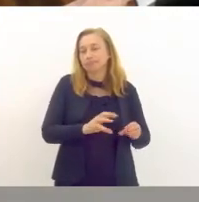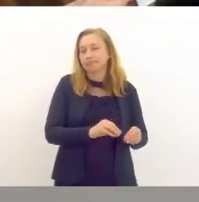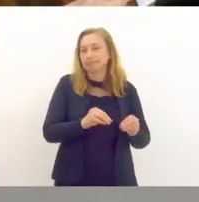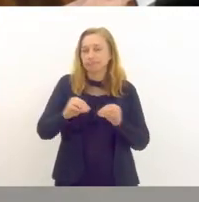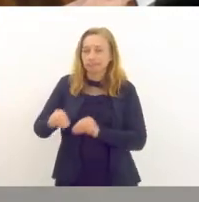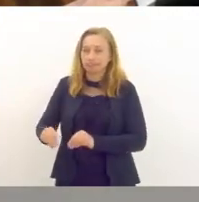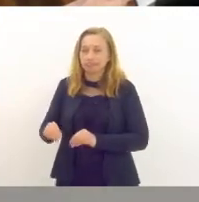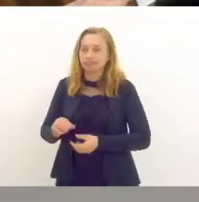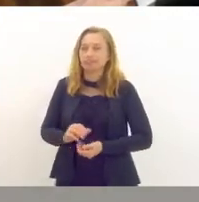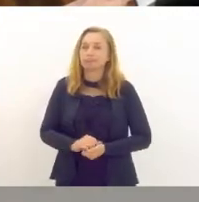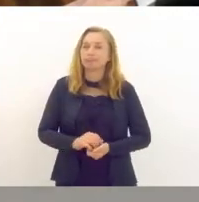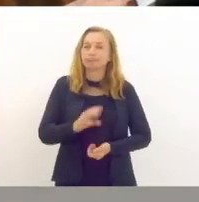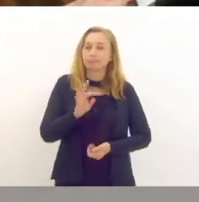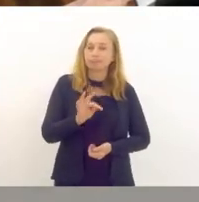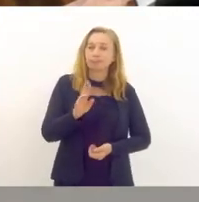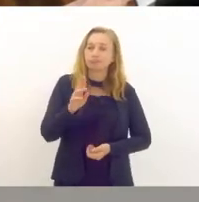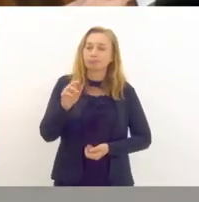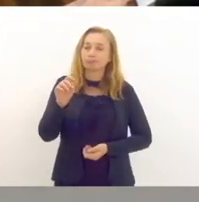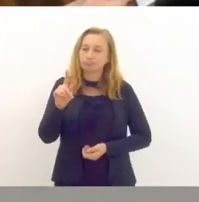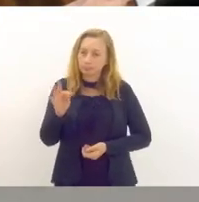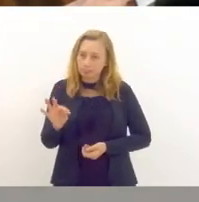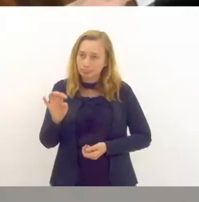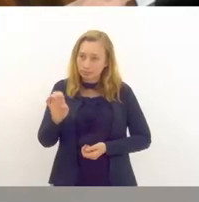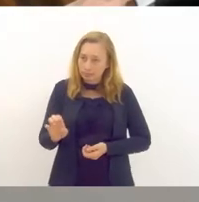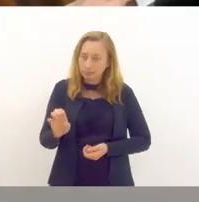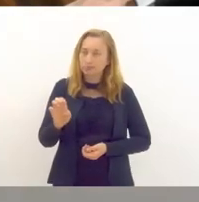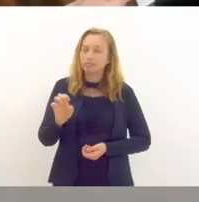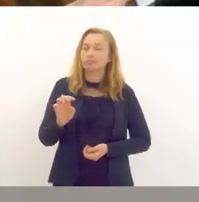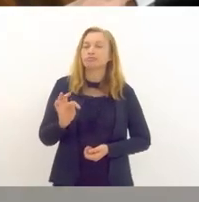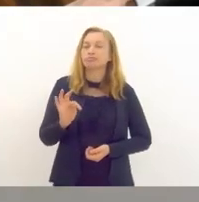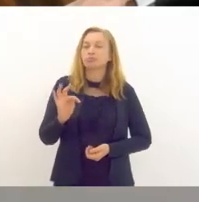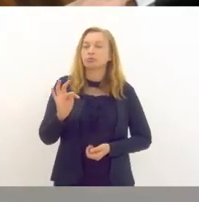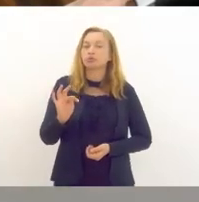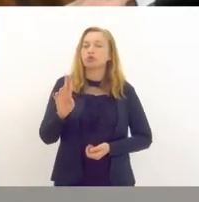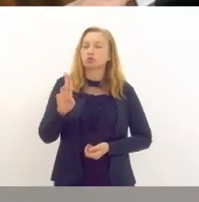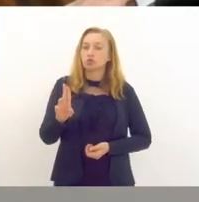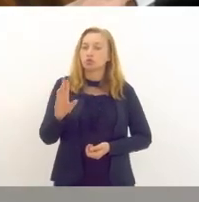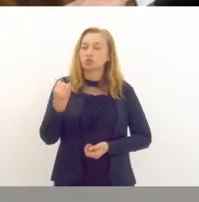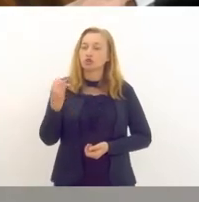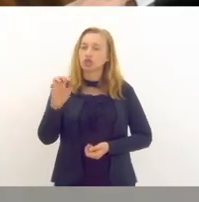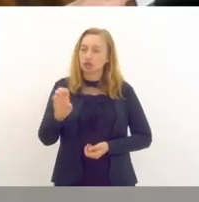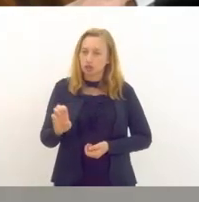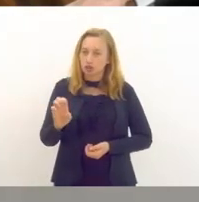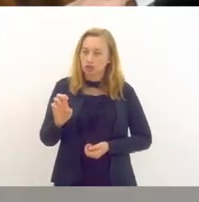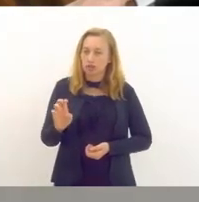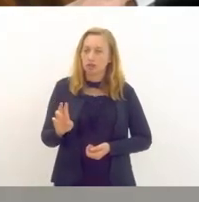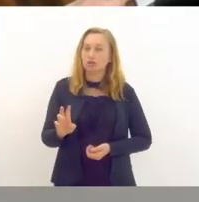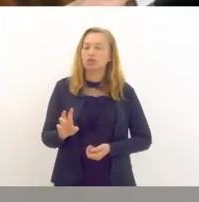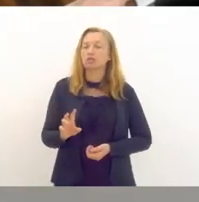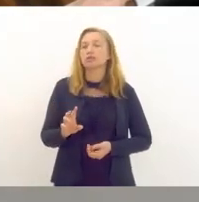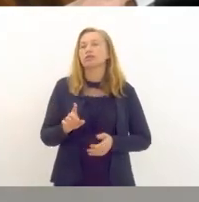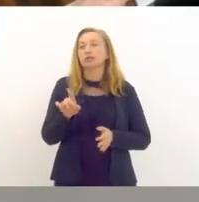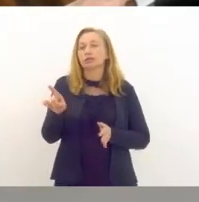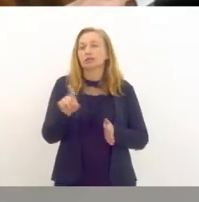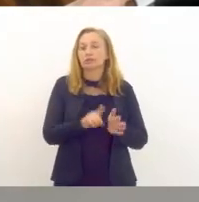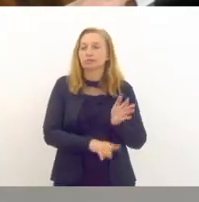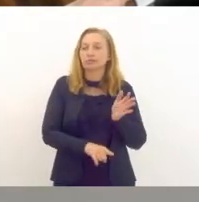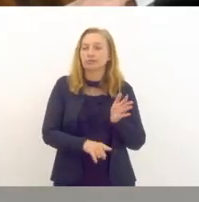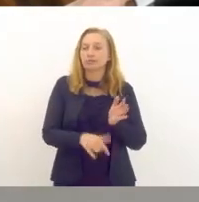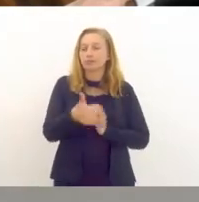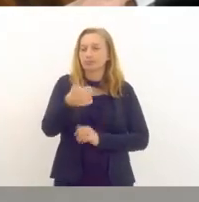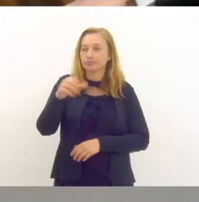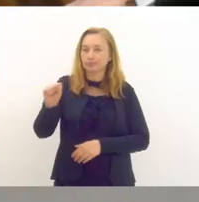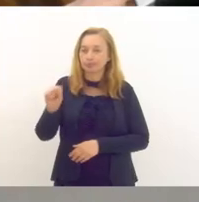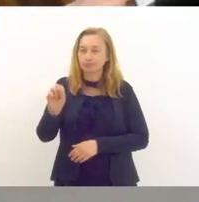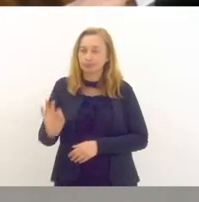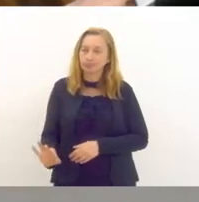chama tuste e túiste e esta lei complementar além de reduzir a alíquota de 18 tirou